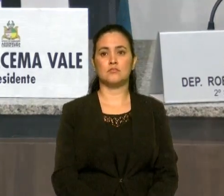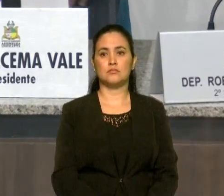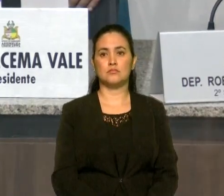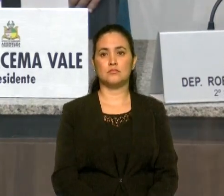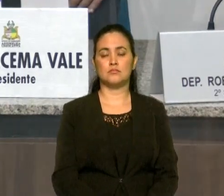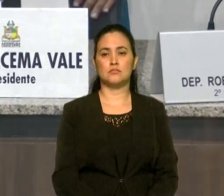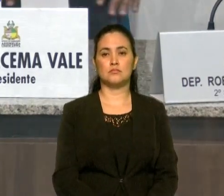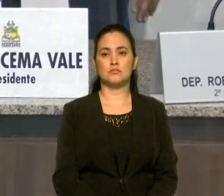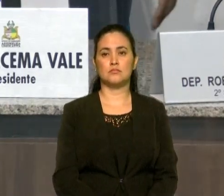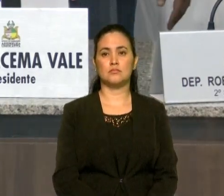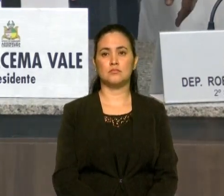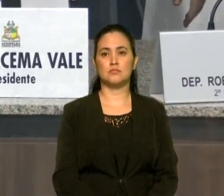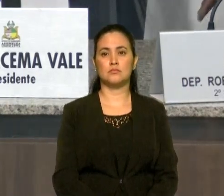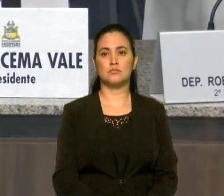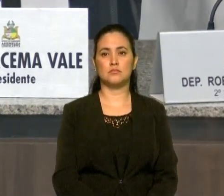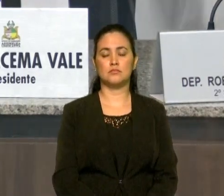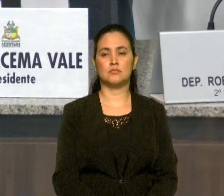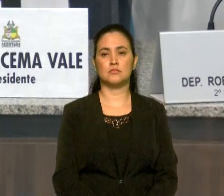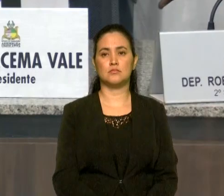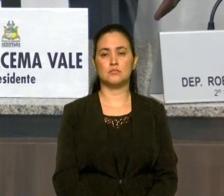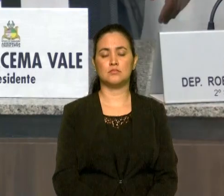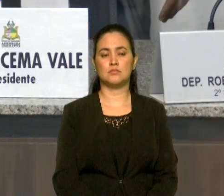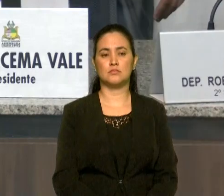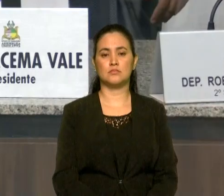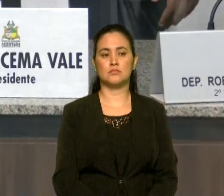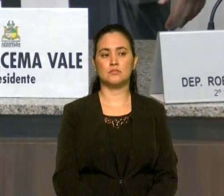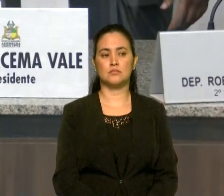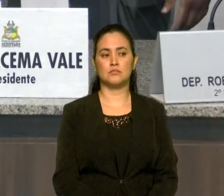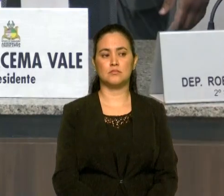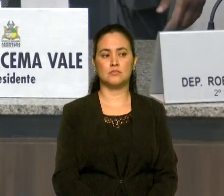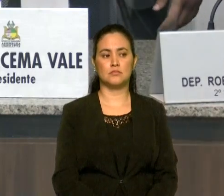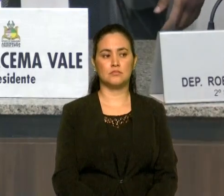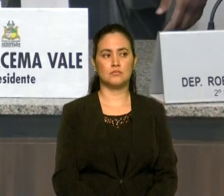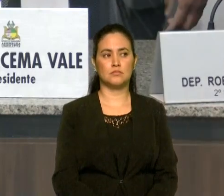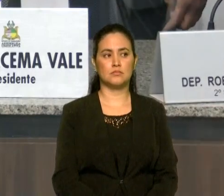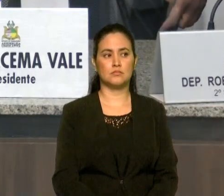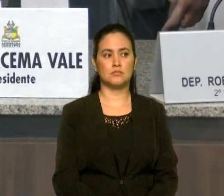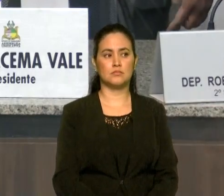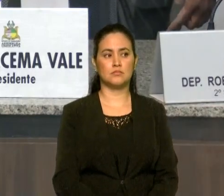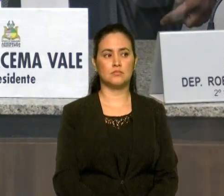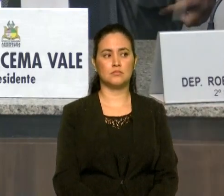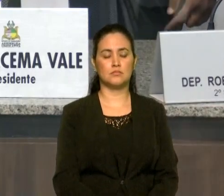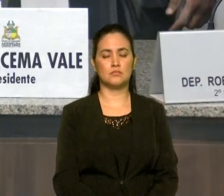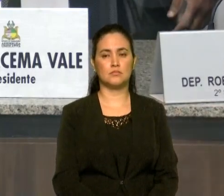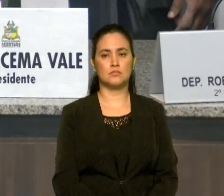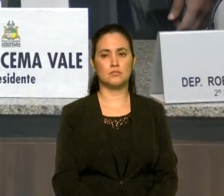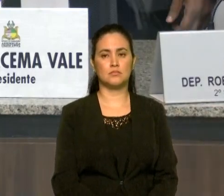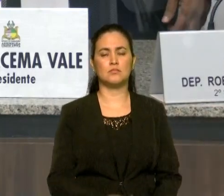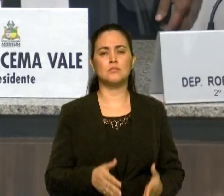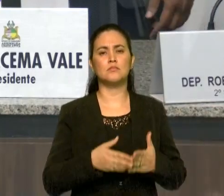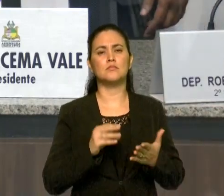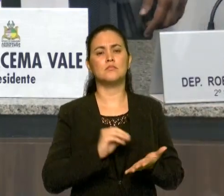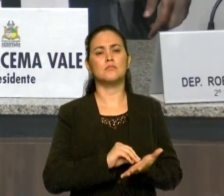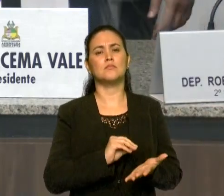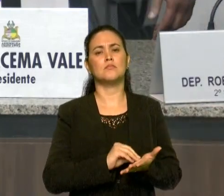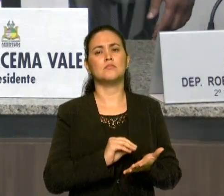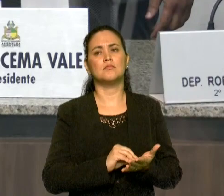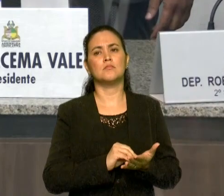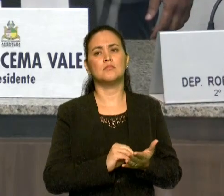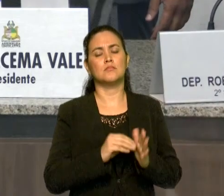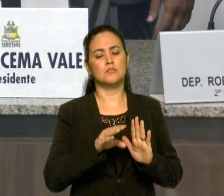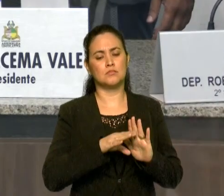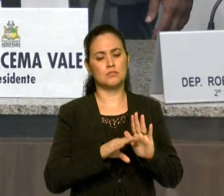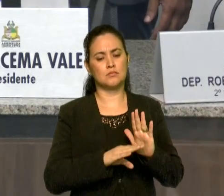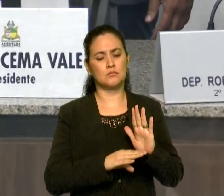Presidente, faltou votar o Faltou votar o projeto